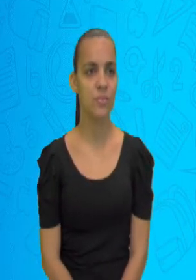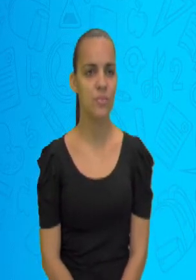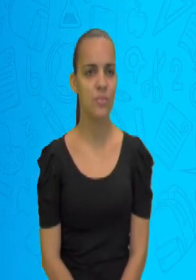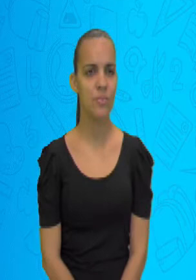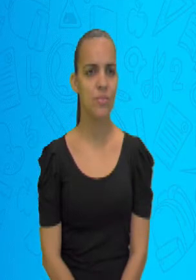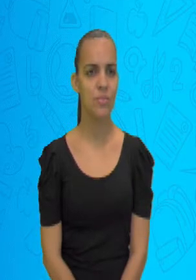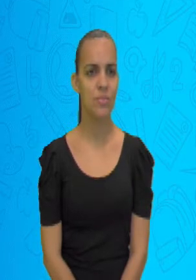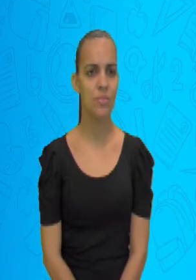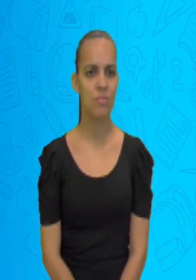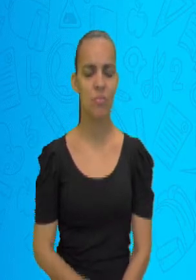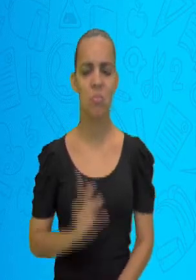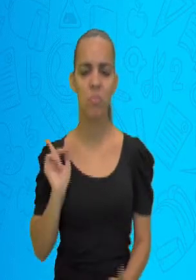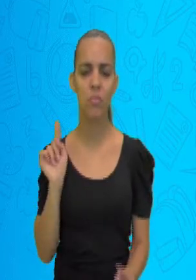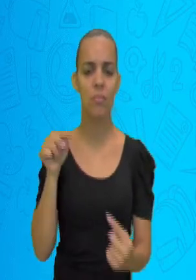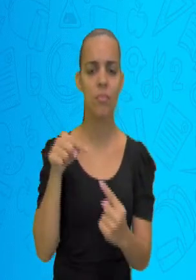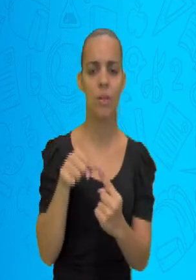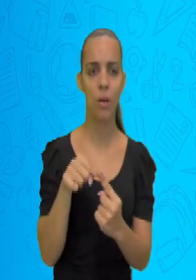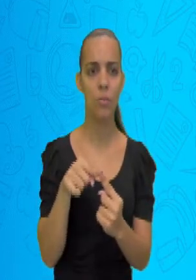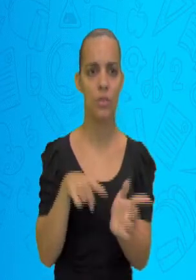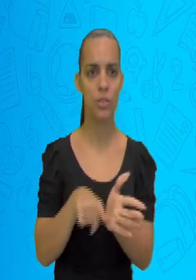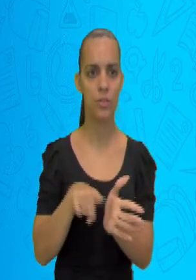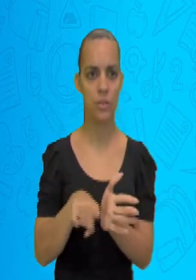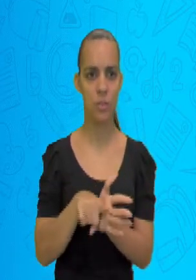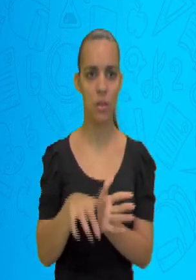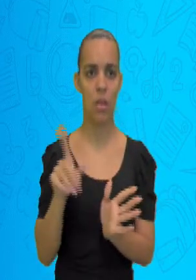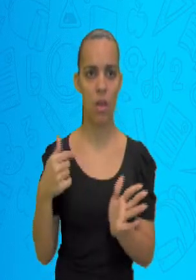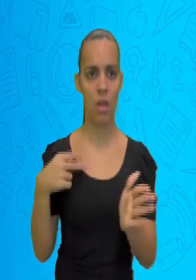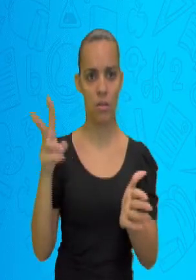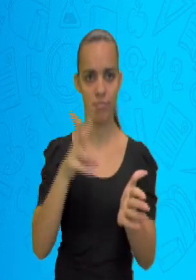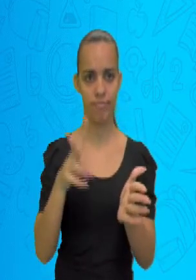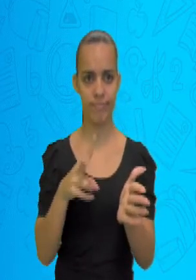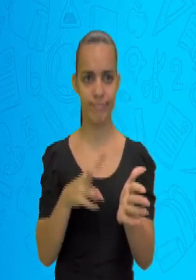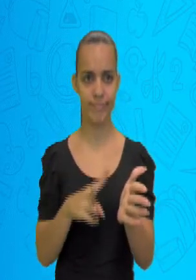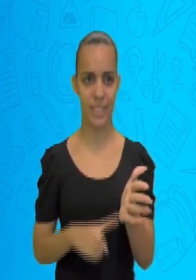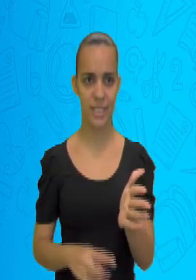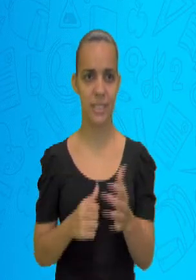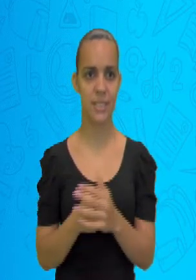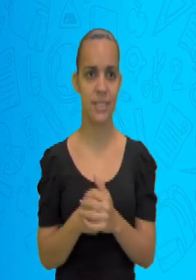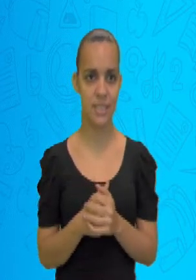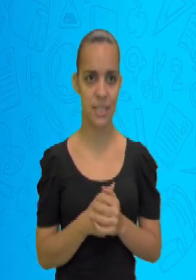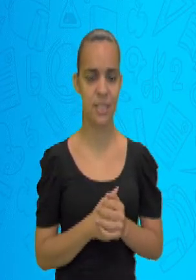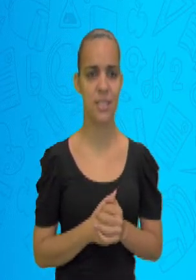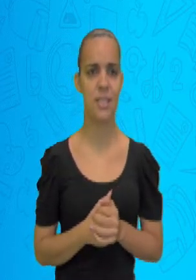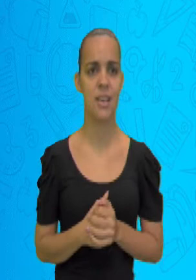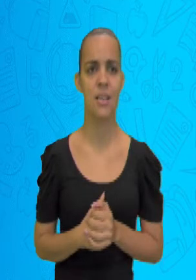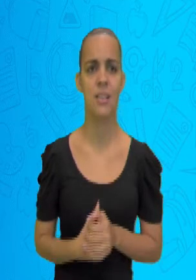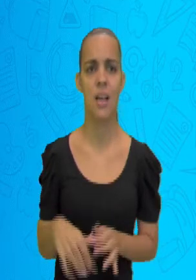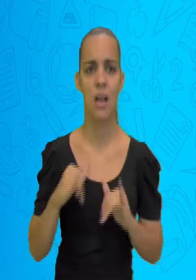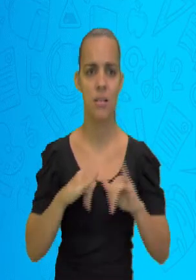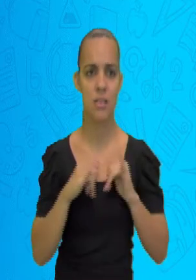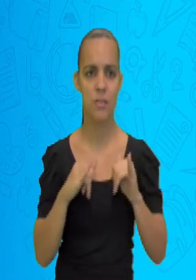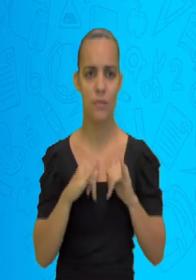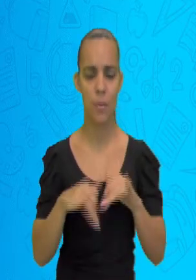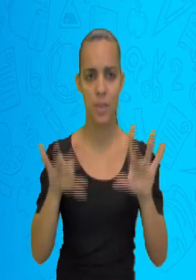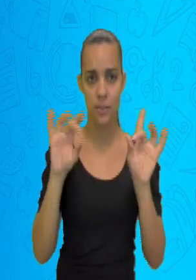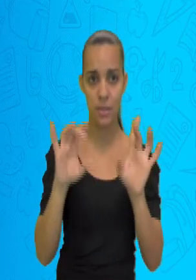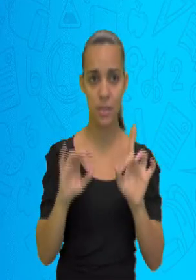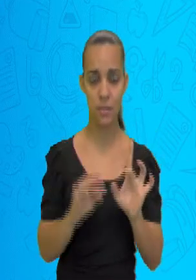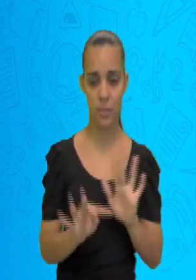Qual o objetivo dessa questão? Localizar informações explícitas, ou seja,